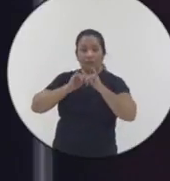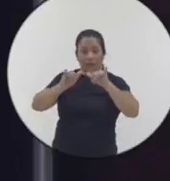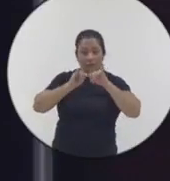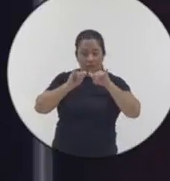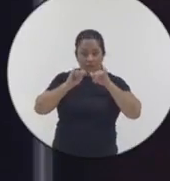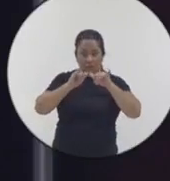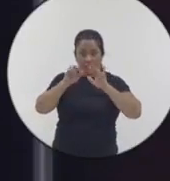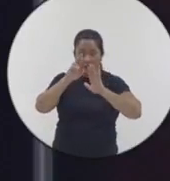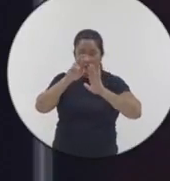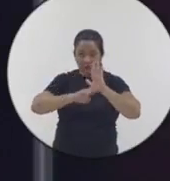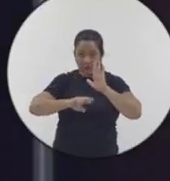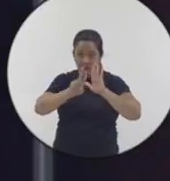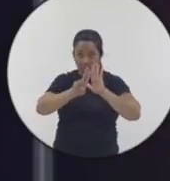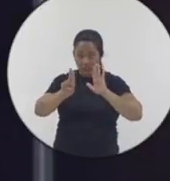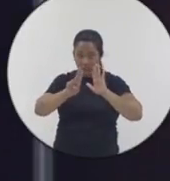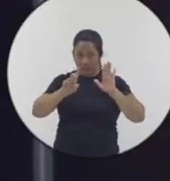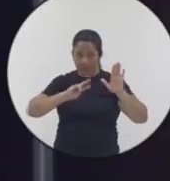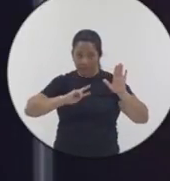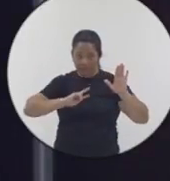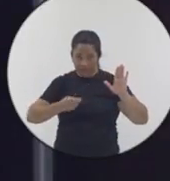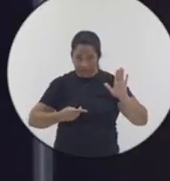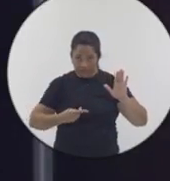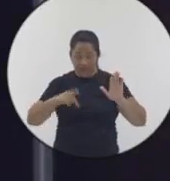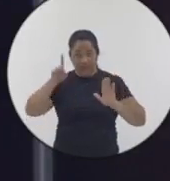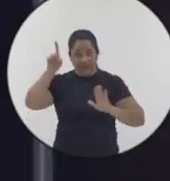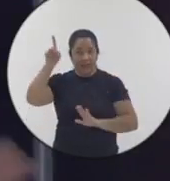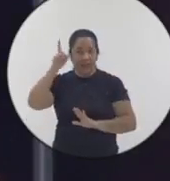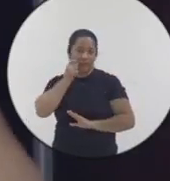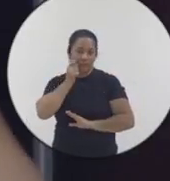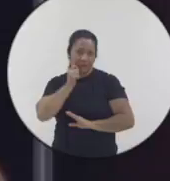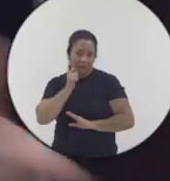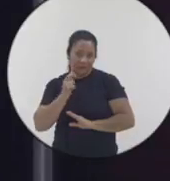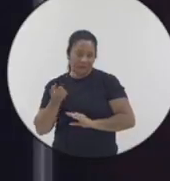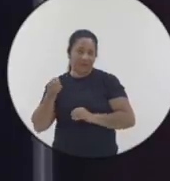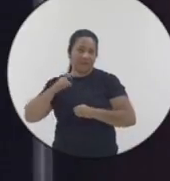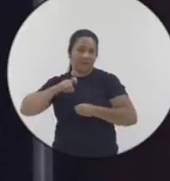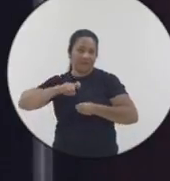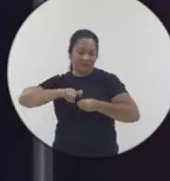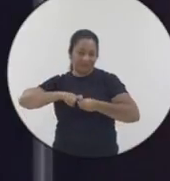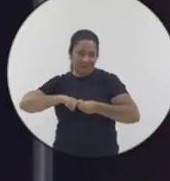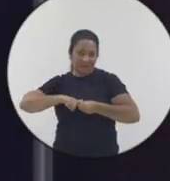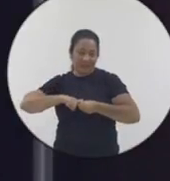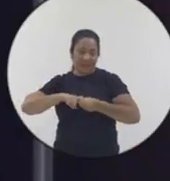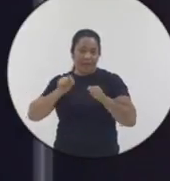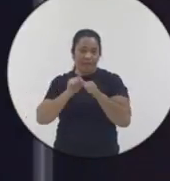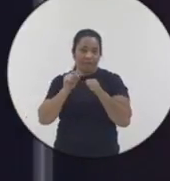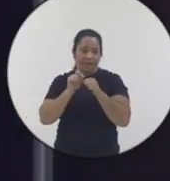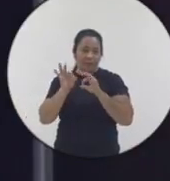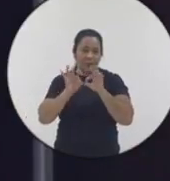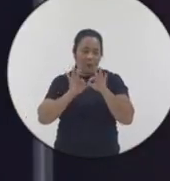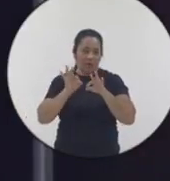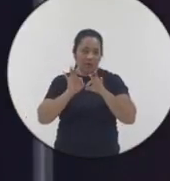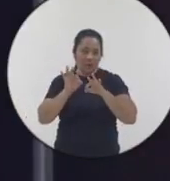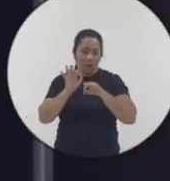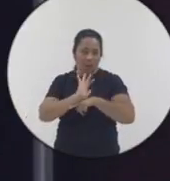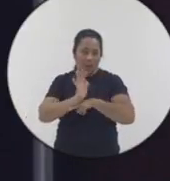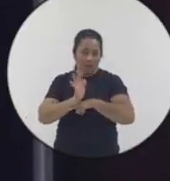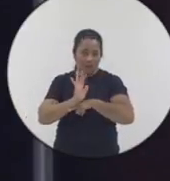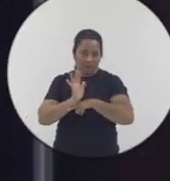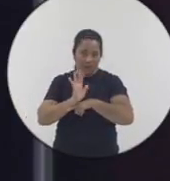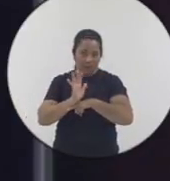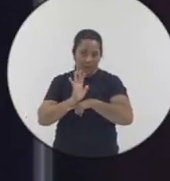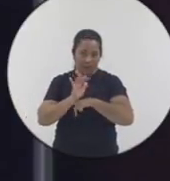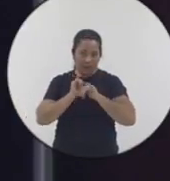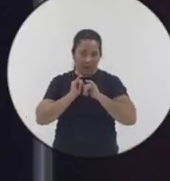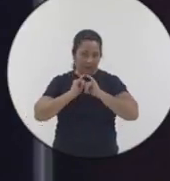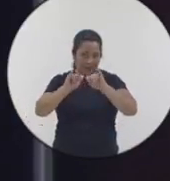resolução deles do nome social, e o de Sergipe, por tanta parceria com a gente, resolveu fazer um vídeo e um lançamento dessa política